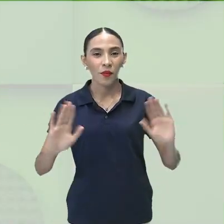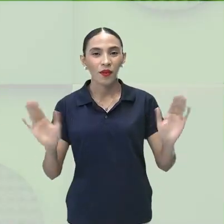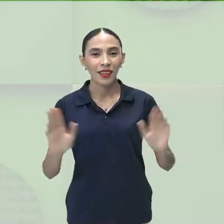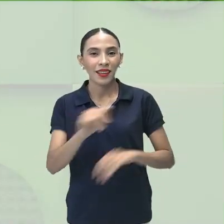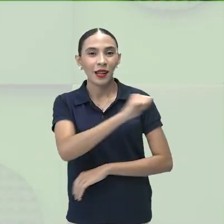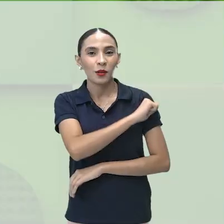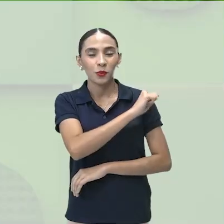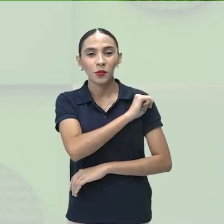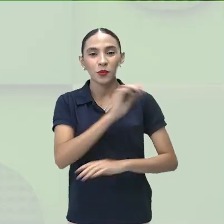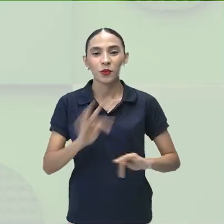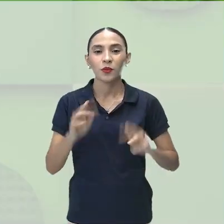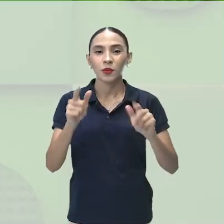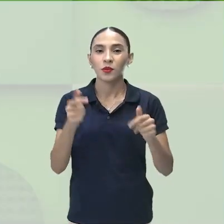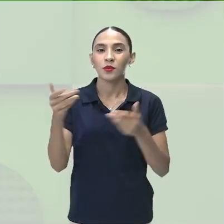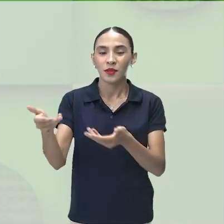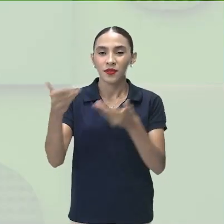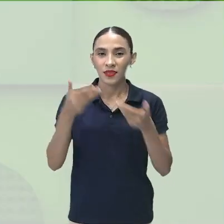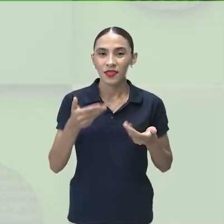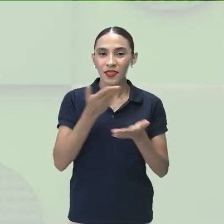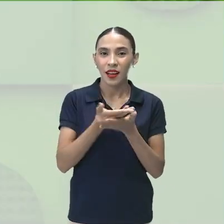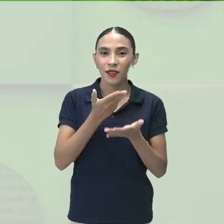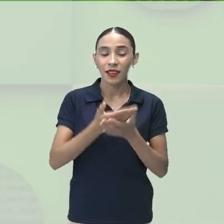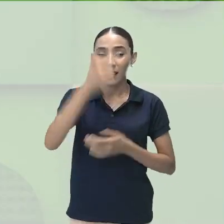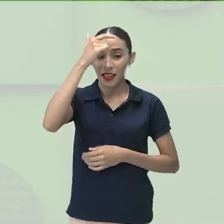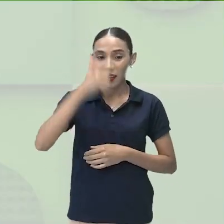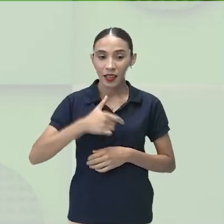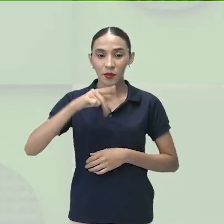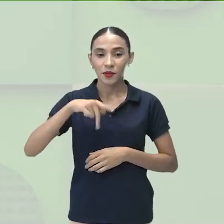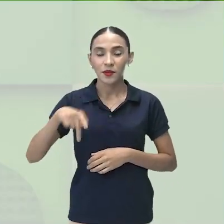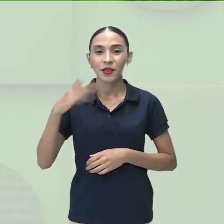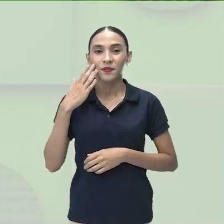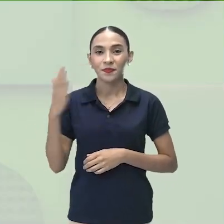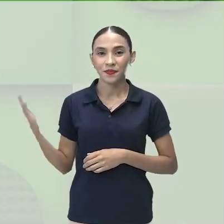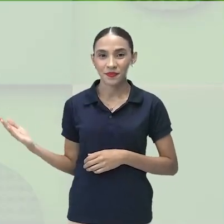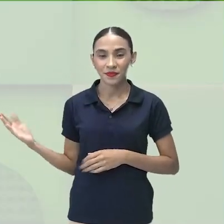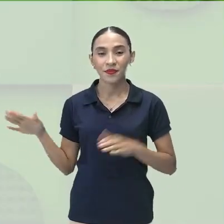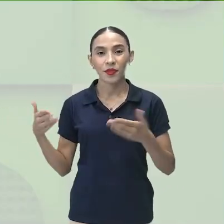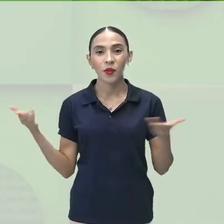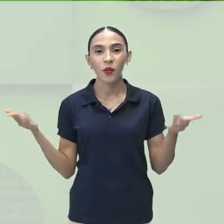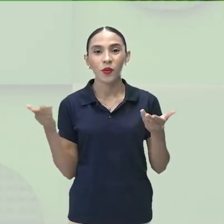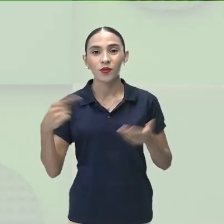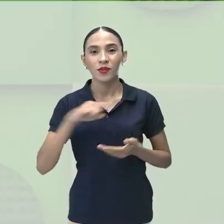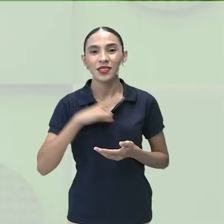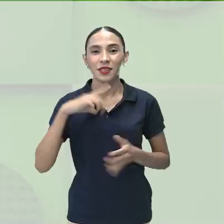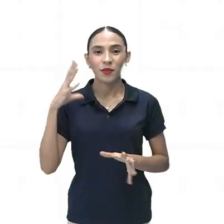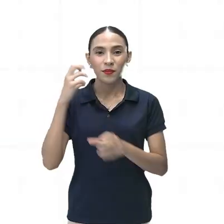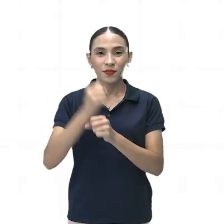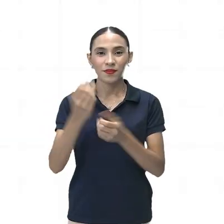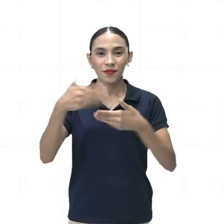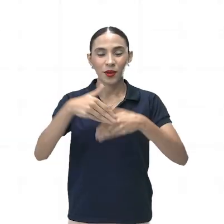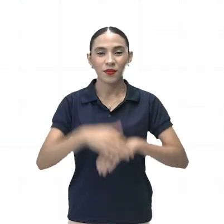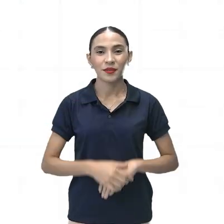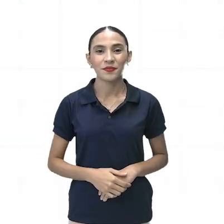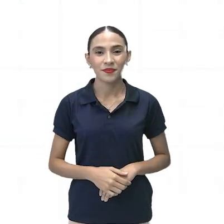sejam todos muito bem-vindos para mais uma aula. Eu sou a professora Carla Aiden e hoje nós teremos revisão e